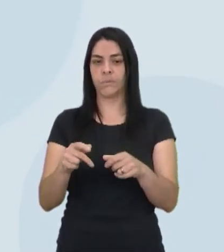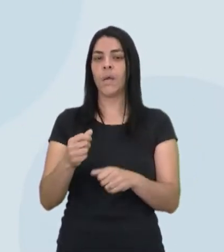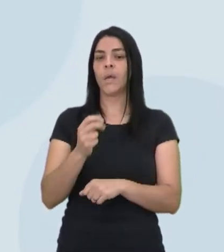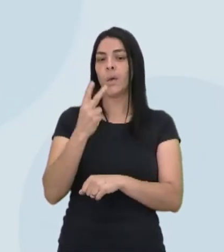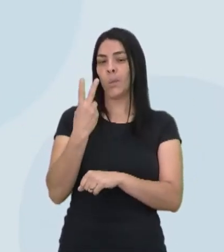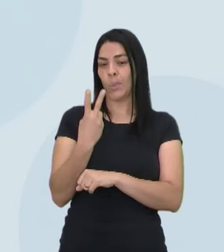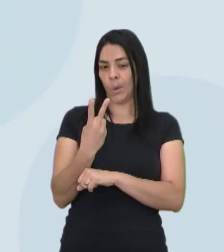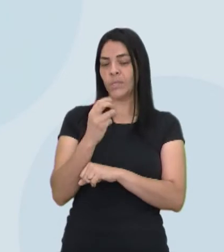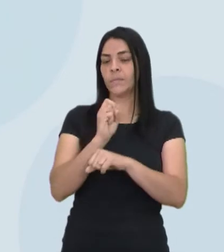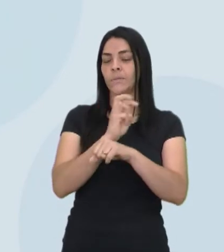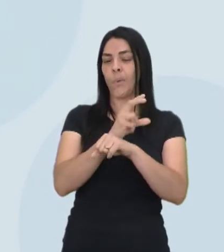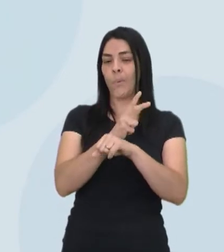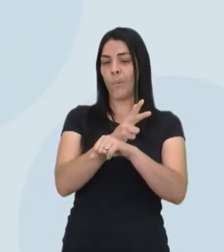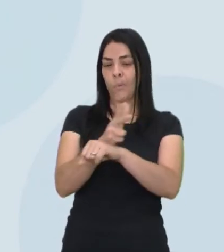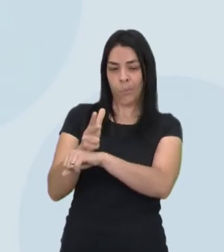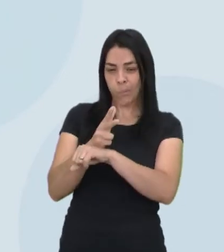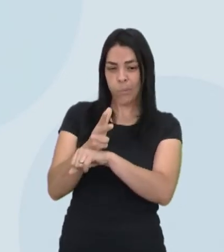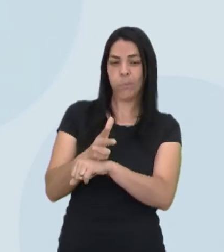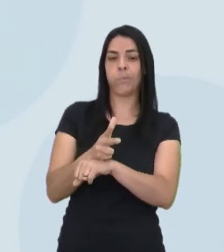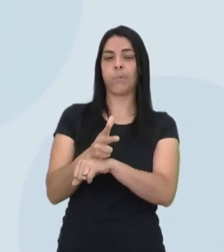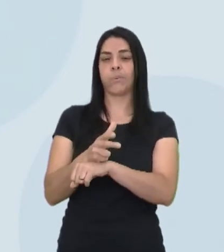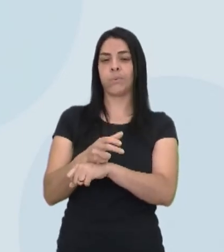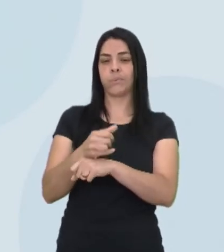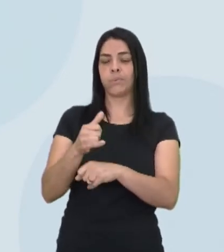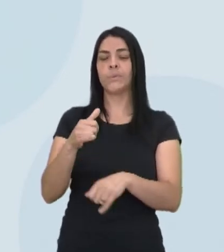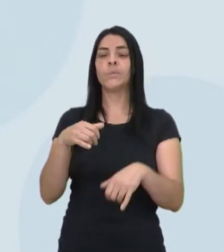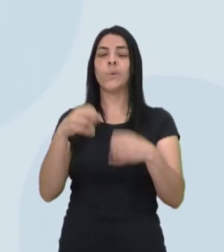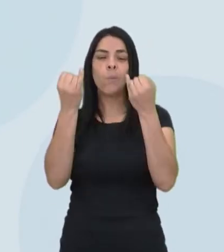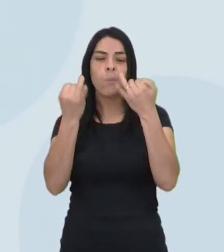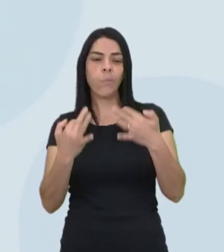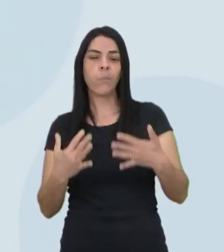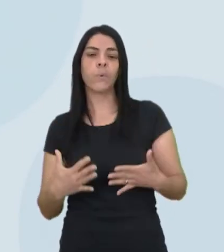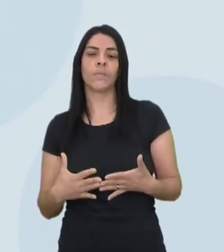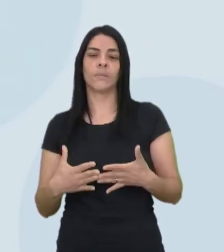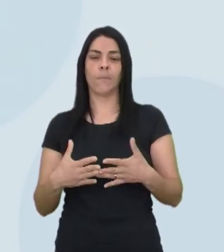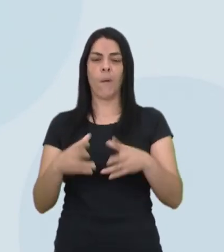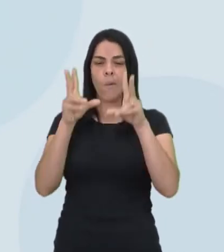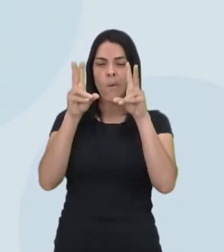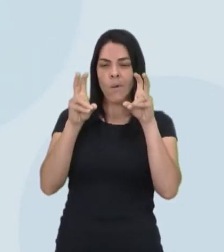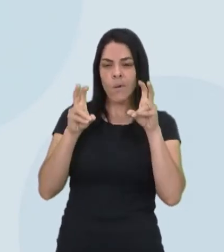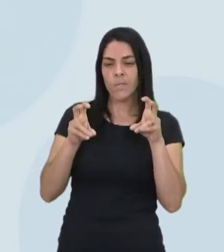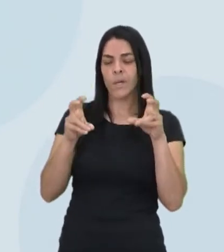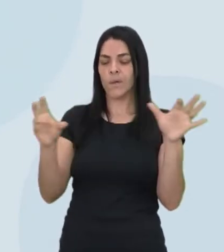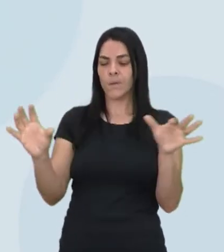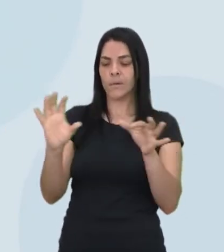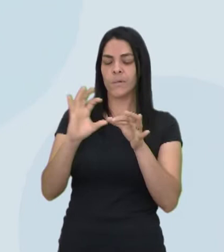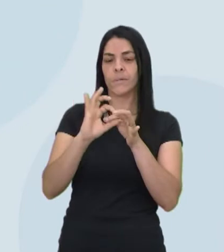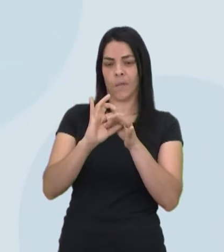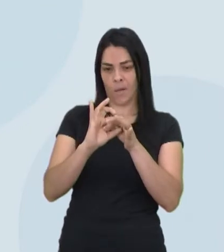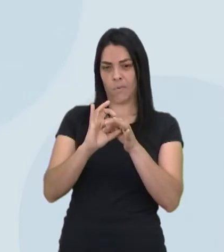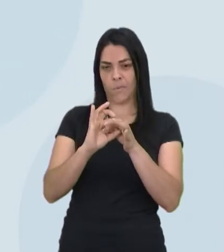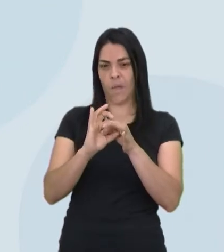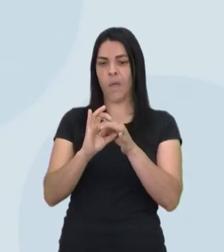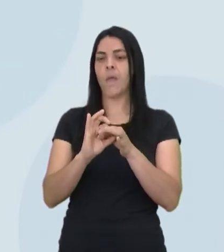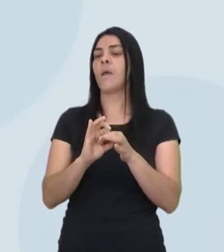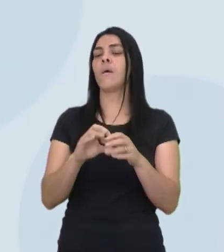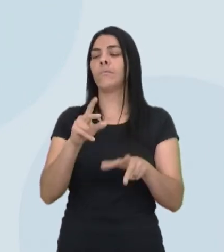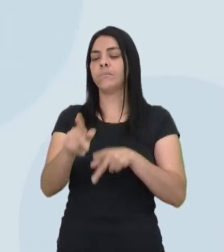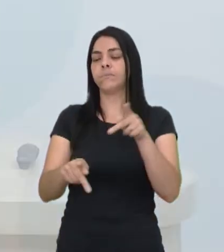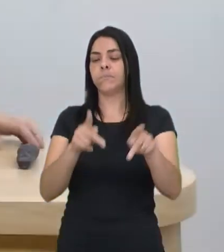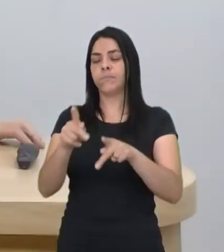mais basicamente aí da questão mesmo ligado à superpopulação, tá?